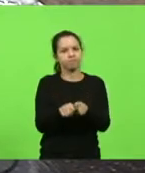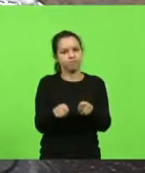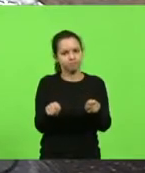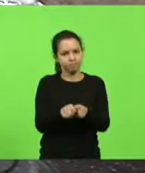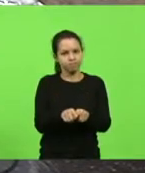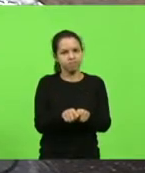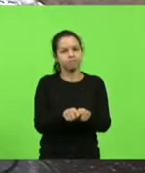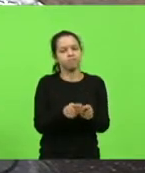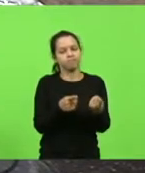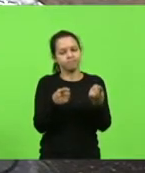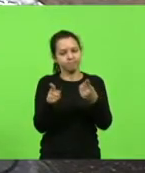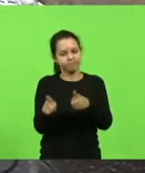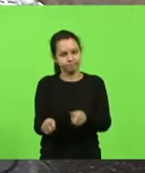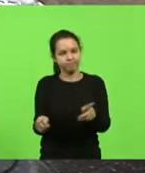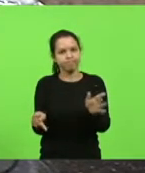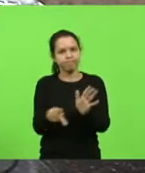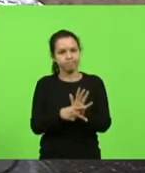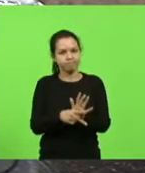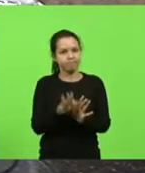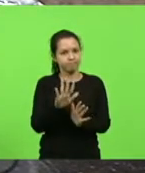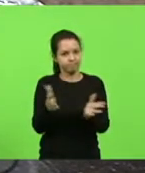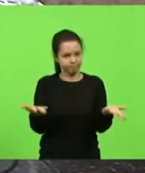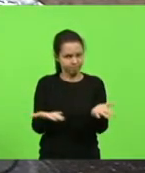faz parte. Agora querer